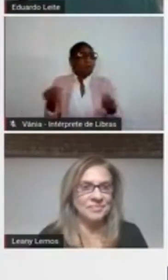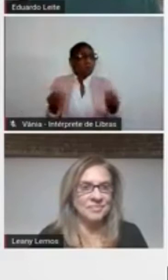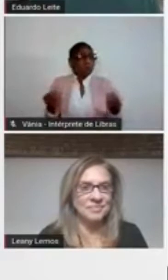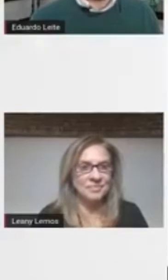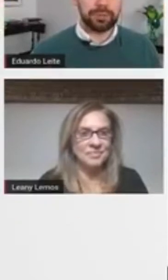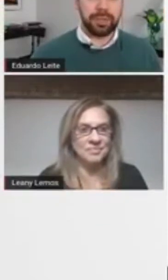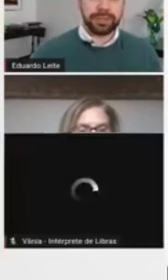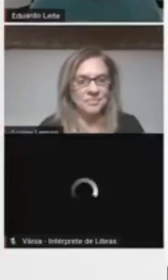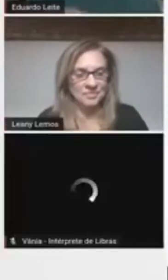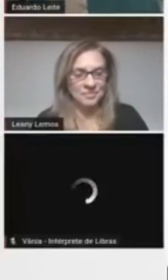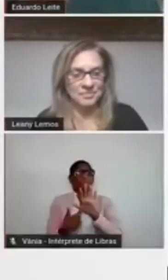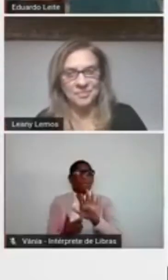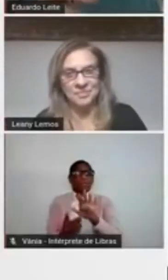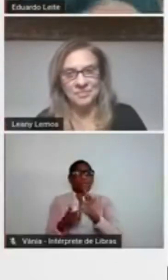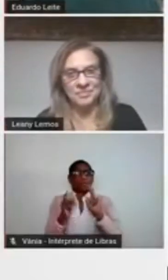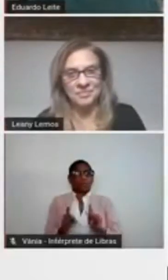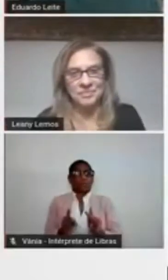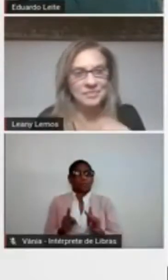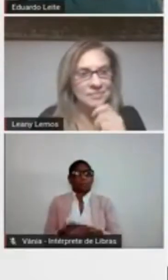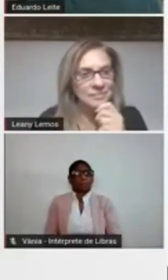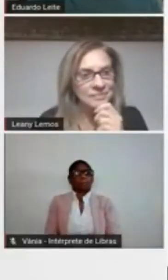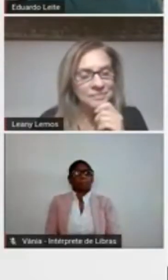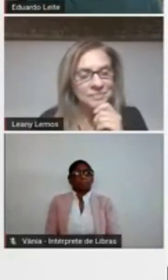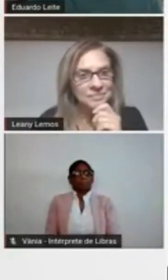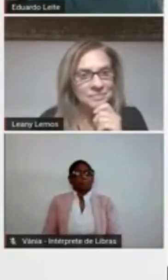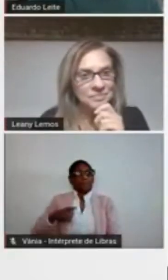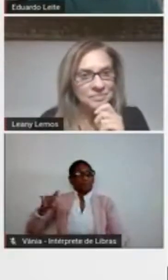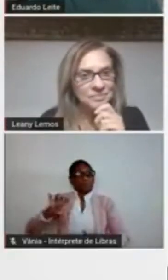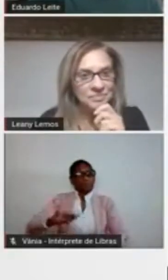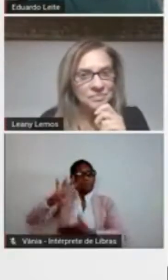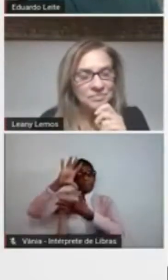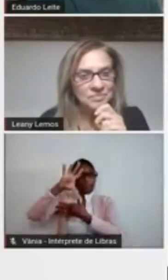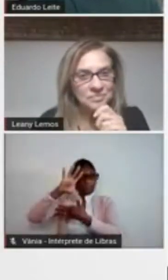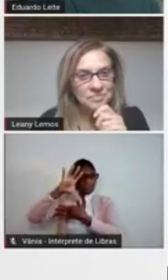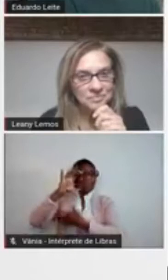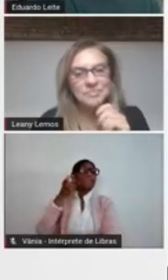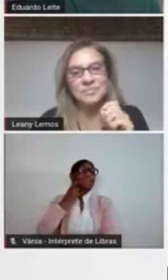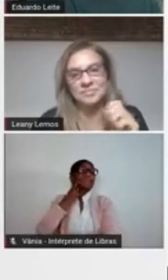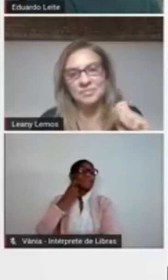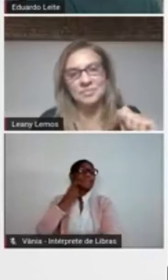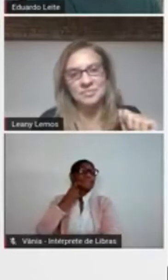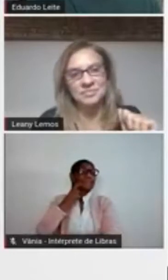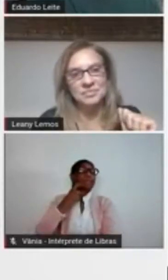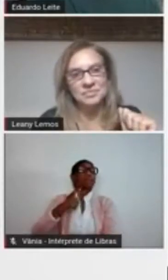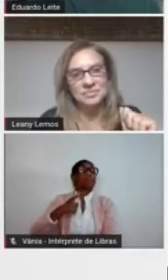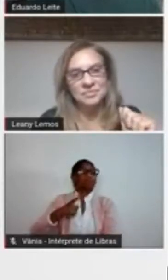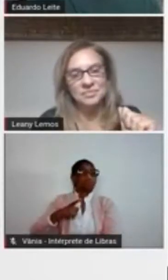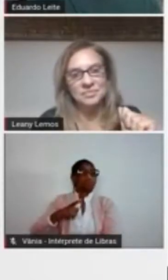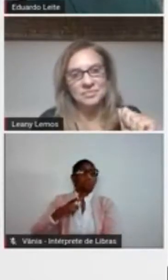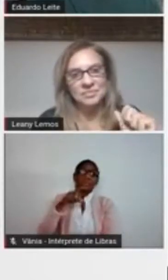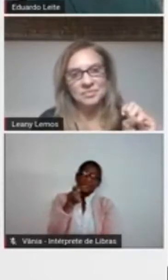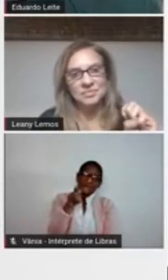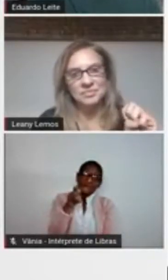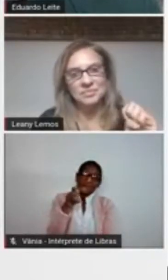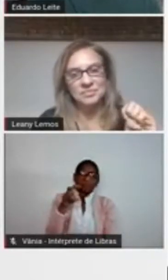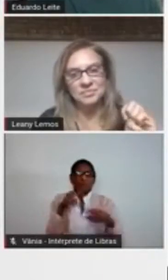para mostrar ao pessoal que a gente tinha esse mapa apresentado aqui na sexta-feira, né, com 5